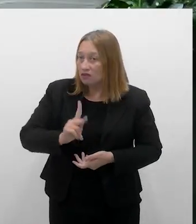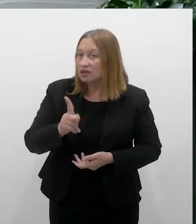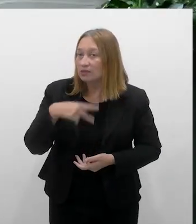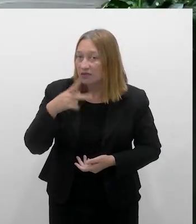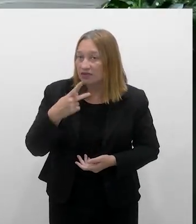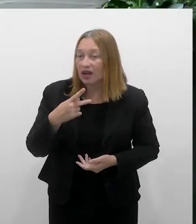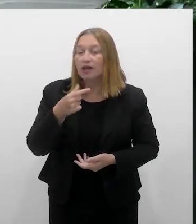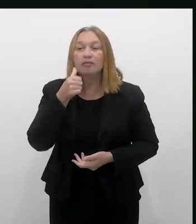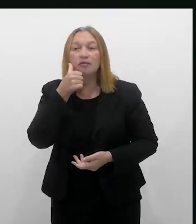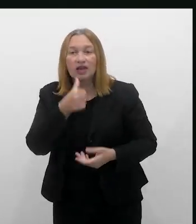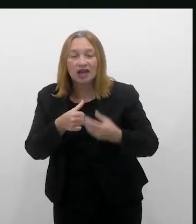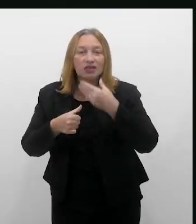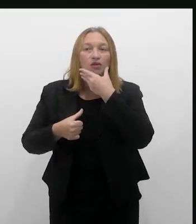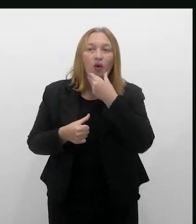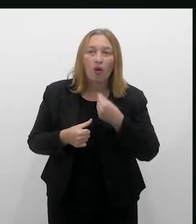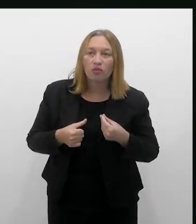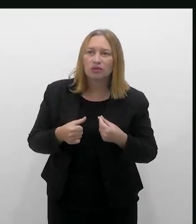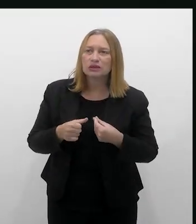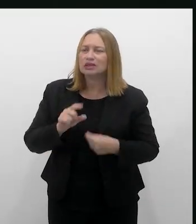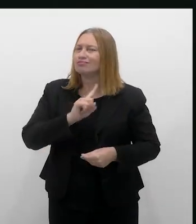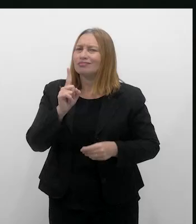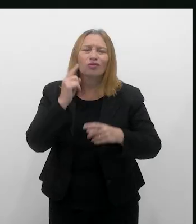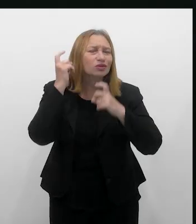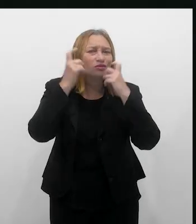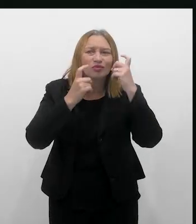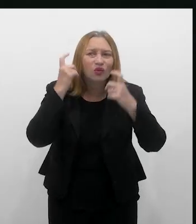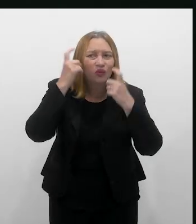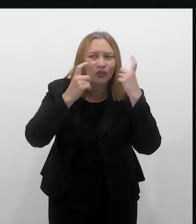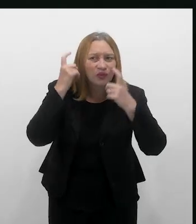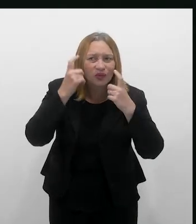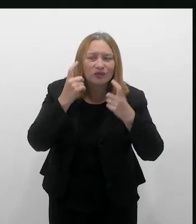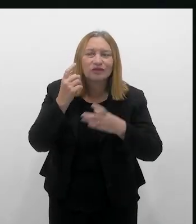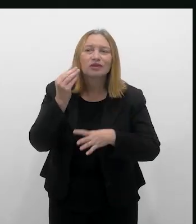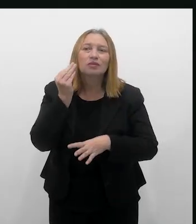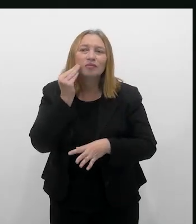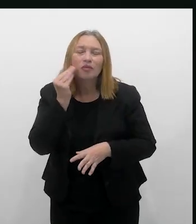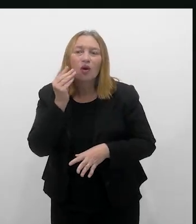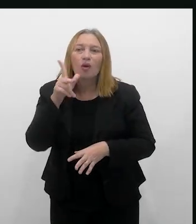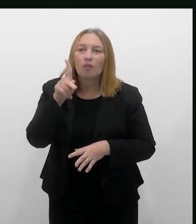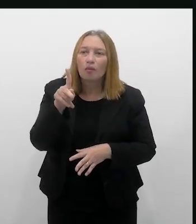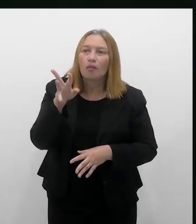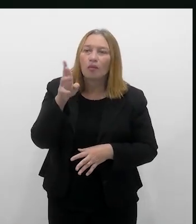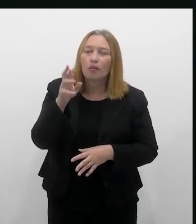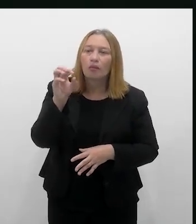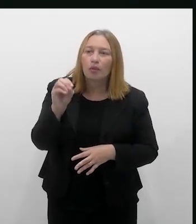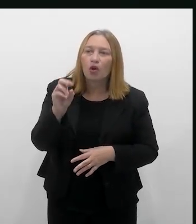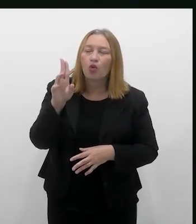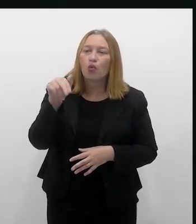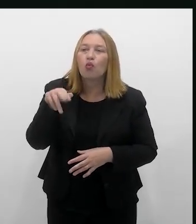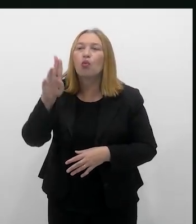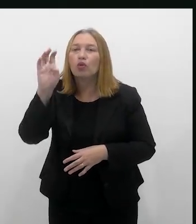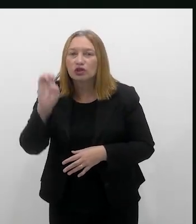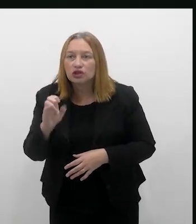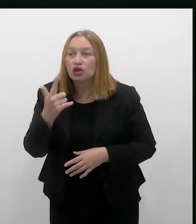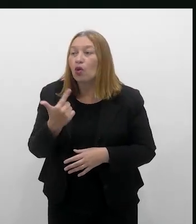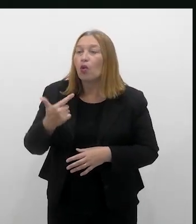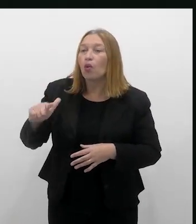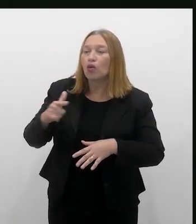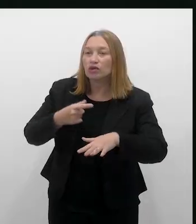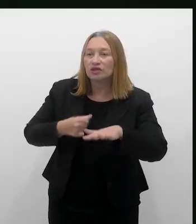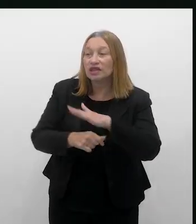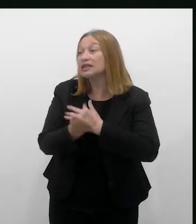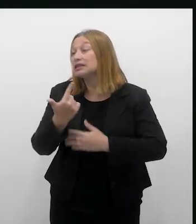Janeiro. Né? E eu digo sempre, meninos e meninas, não se preocupem, tentem ProUni,